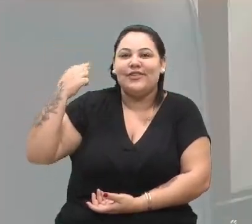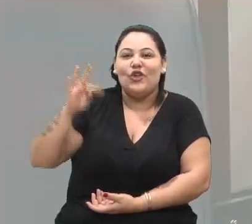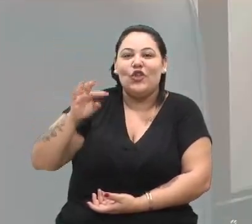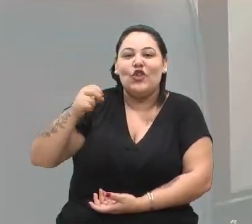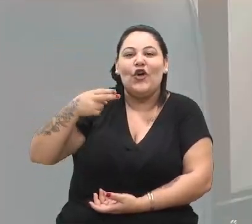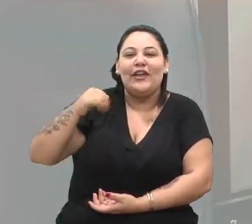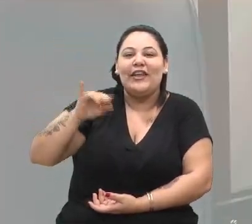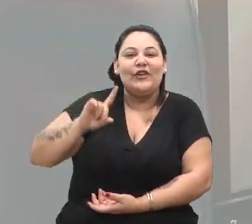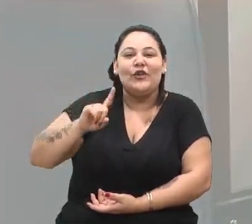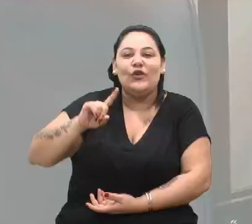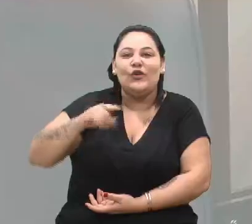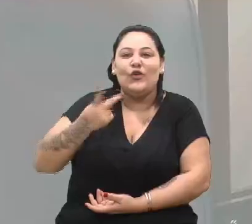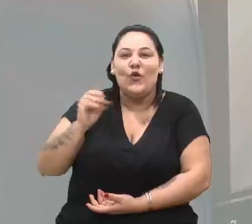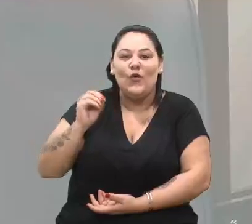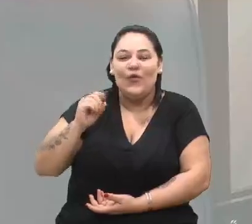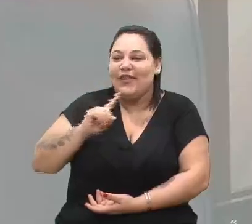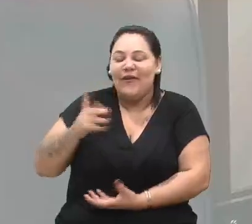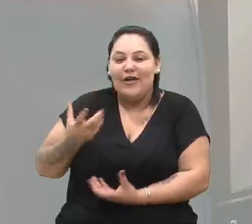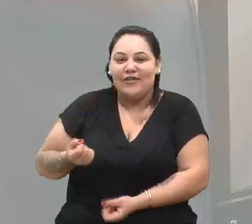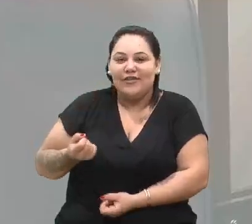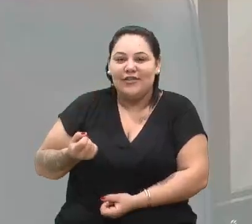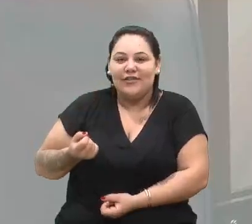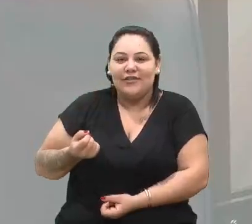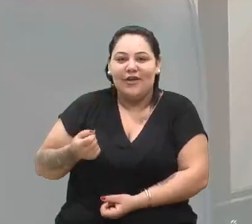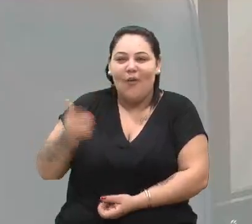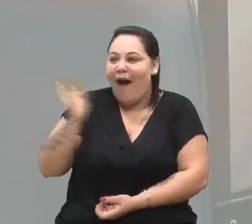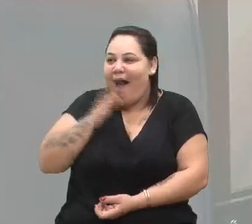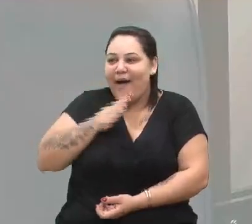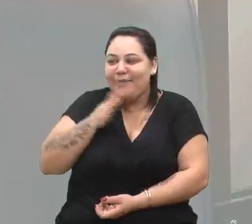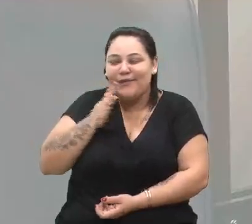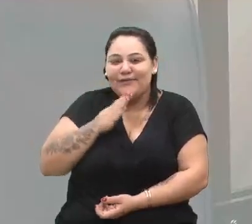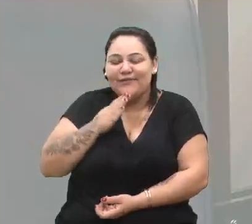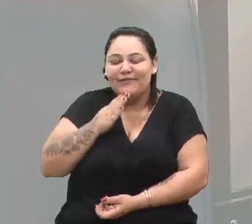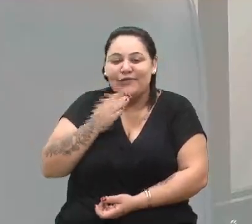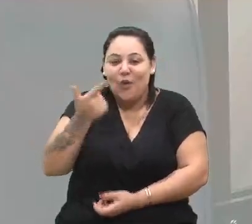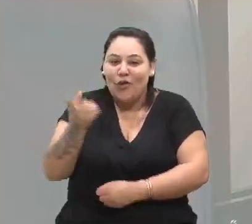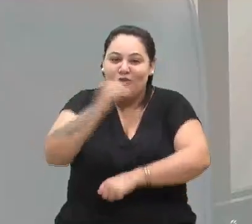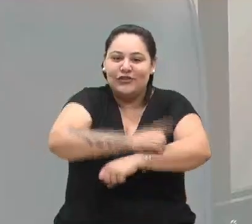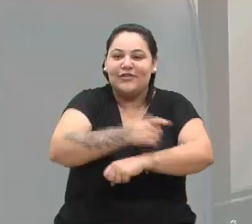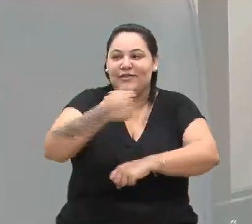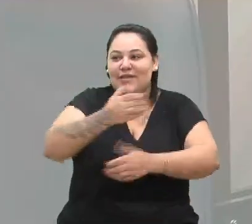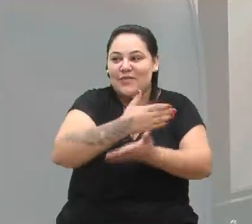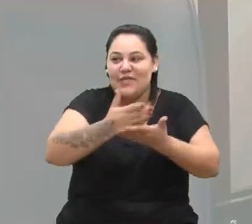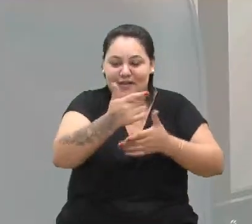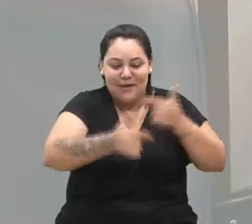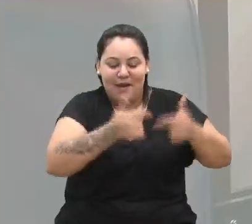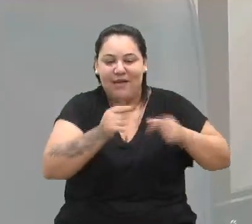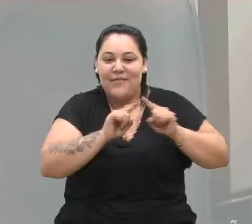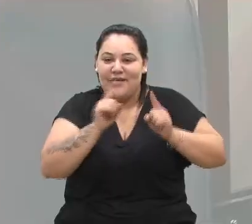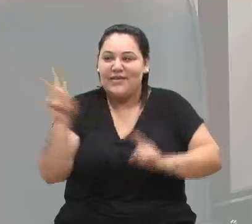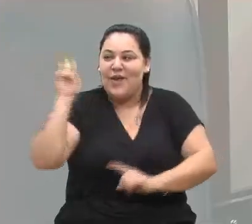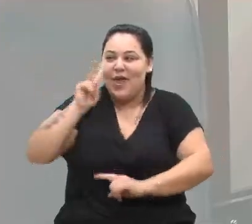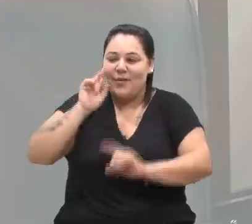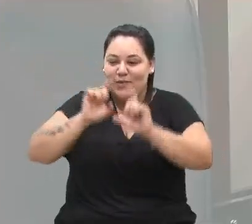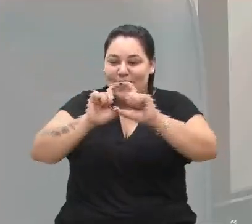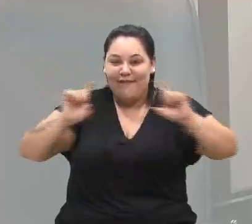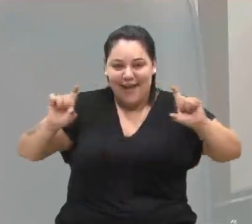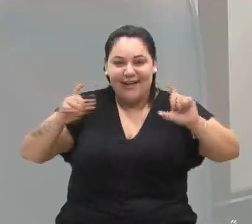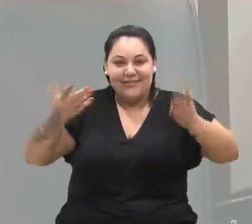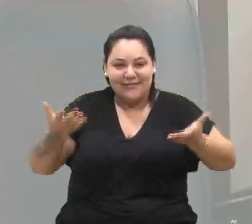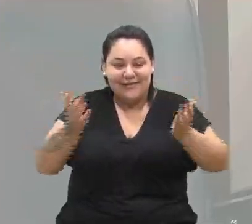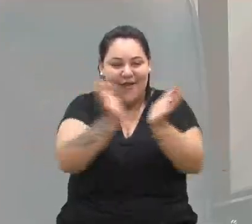lá atrás, me tocou de ontem para hoje chegar aqui nesta casa. Mas me lembro de uma frase, colega Adas.